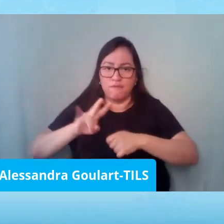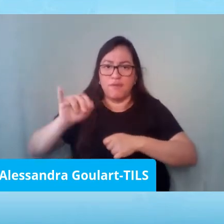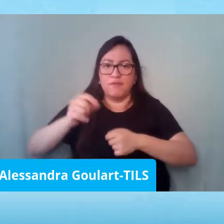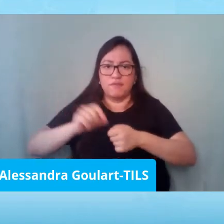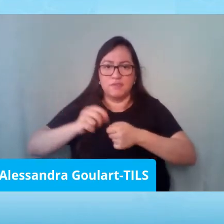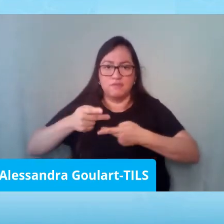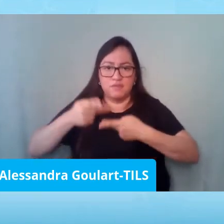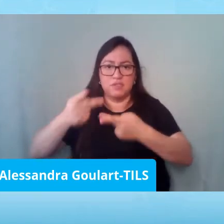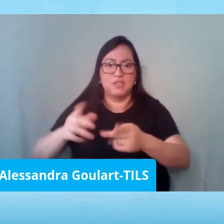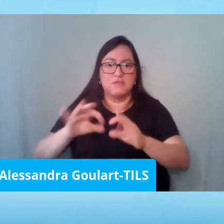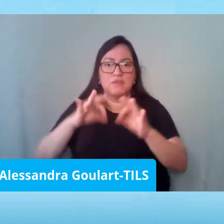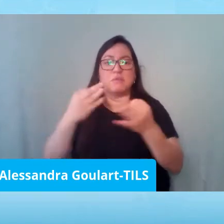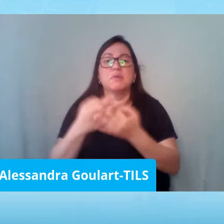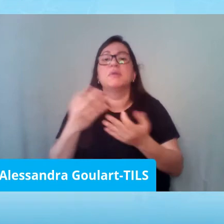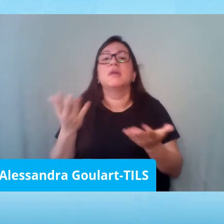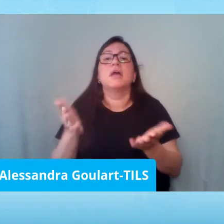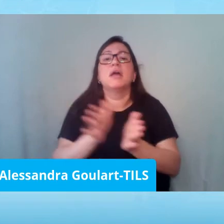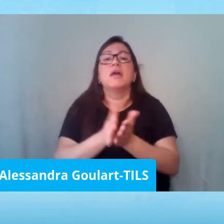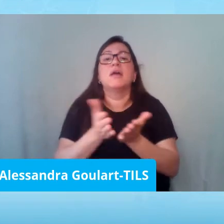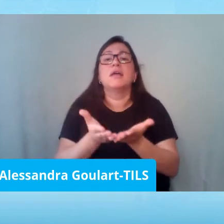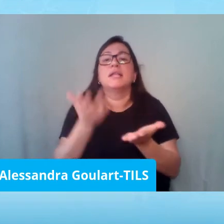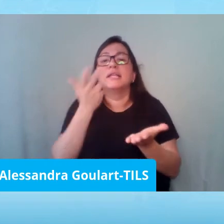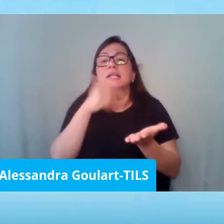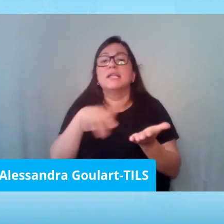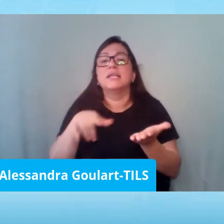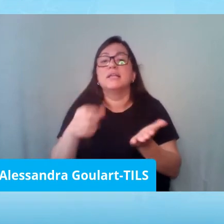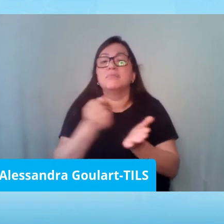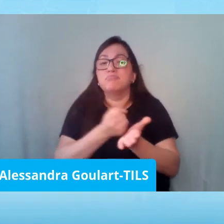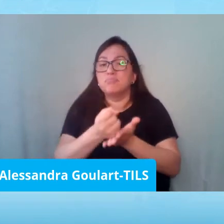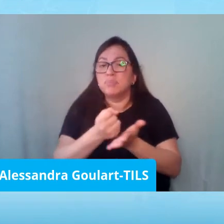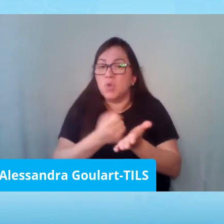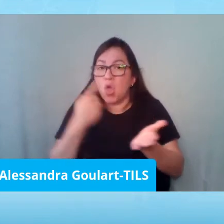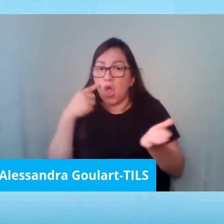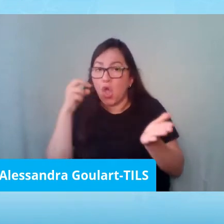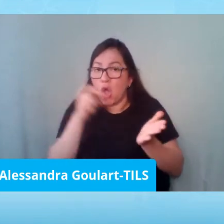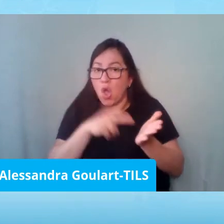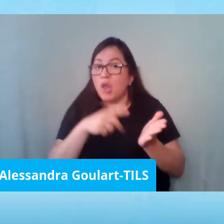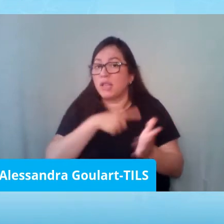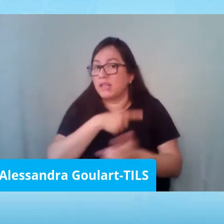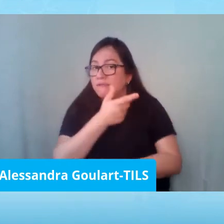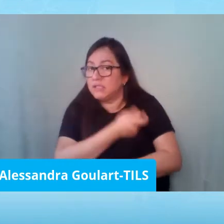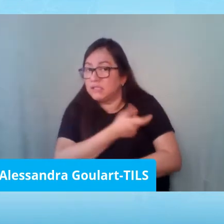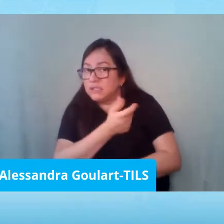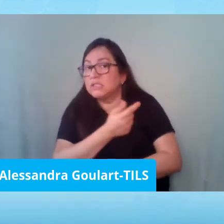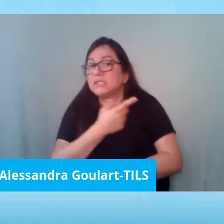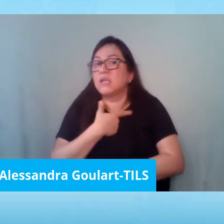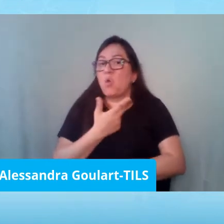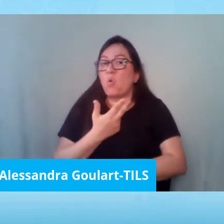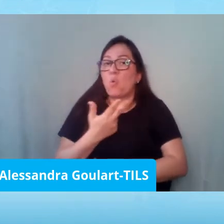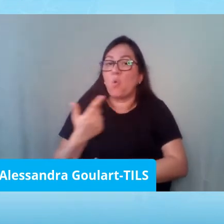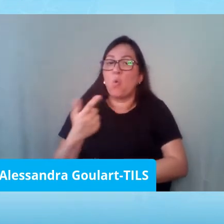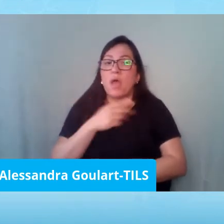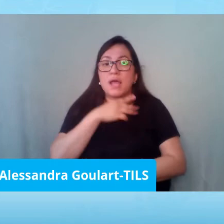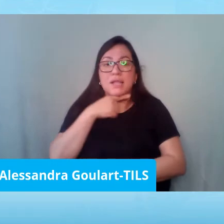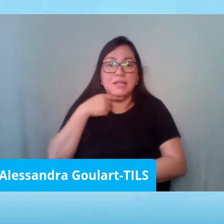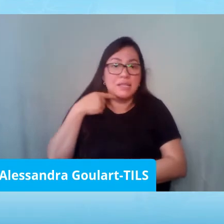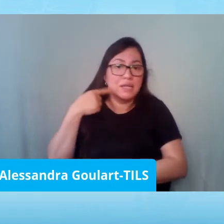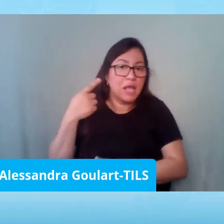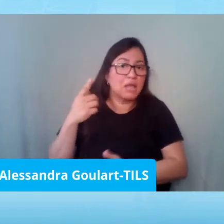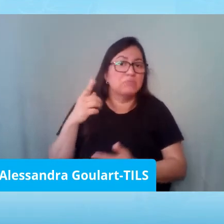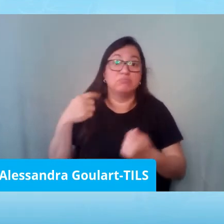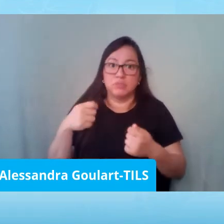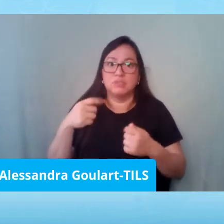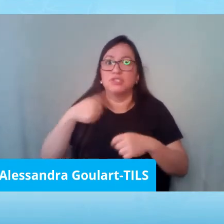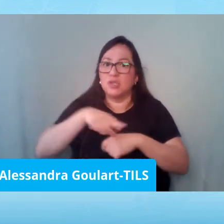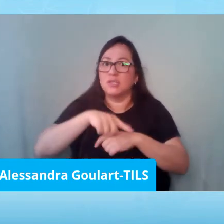pergunta, cadê a caderneta da criança? Vocês olham para ver como é que está, se tem vacina em atraso, e da importância da gente estar sempre falando da